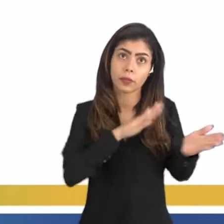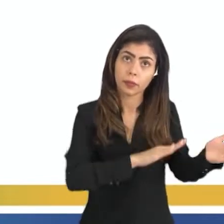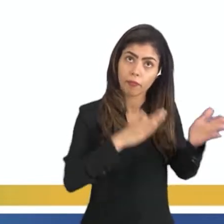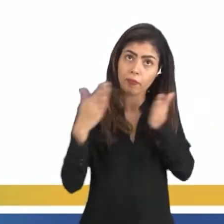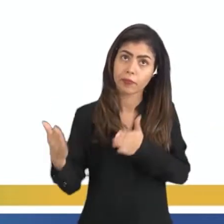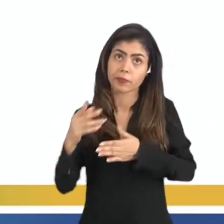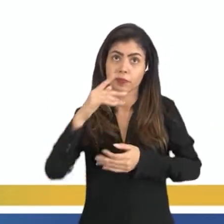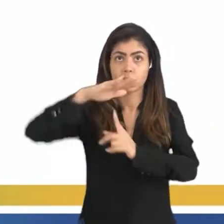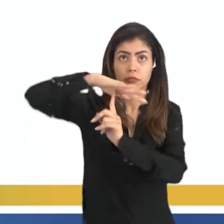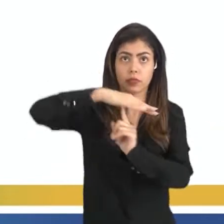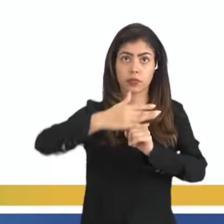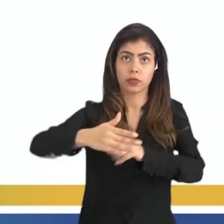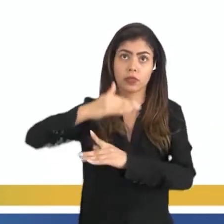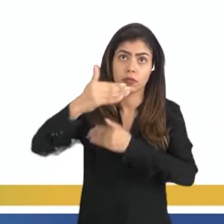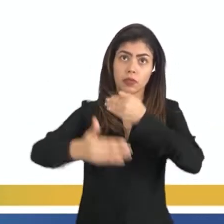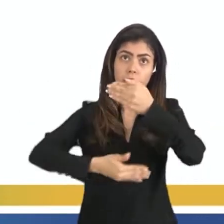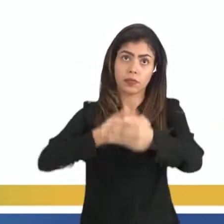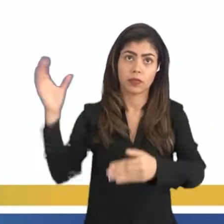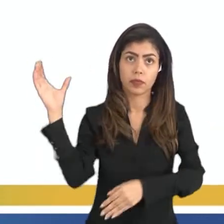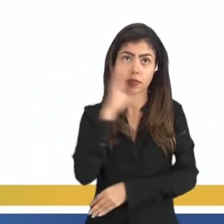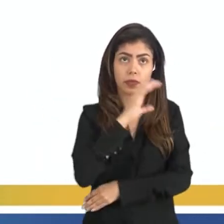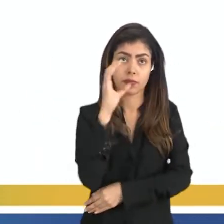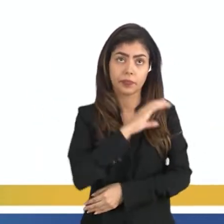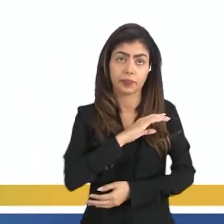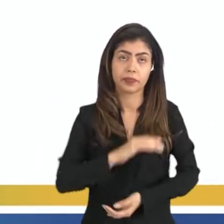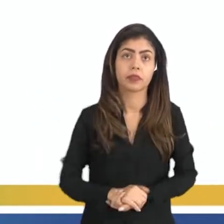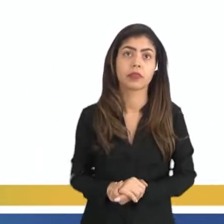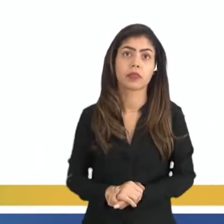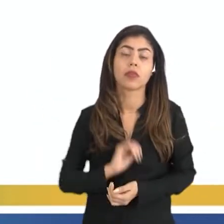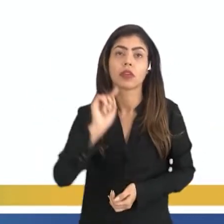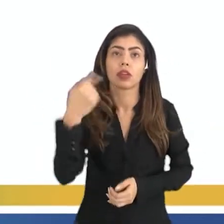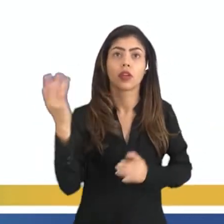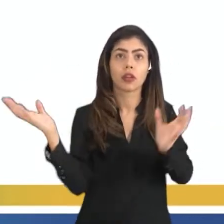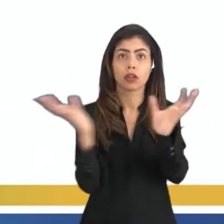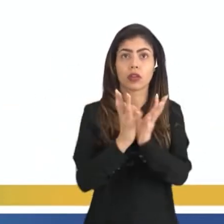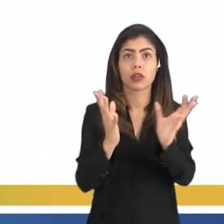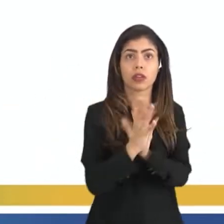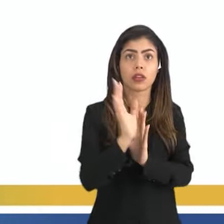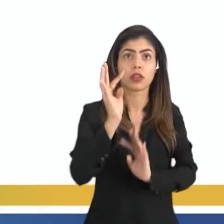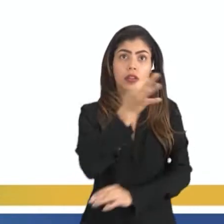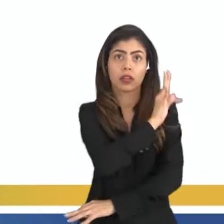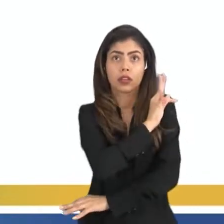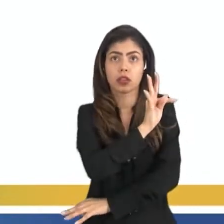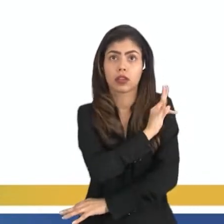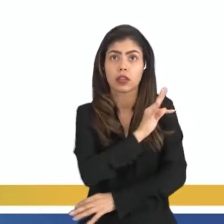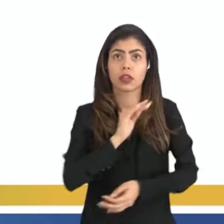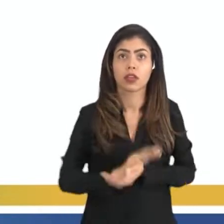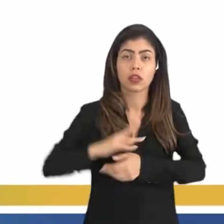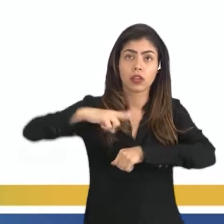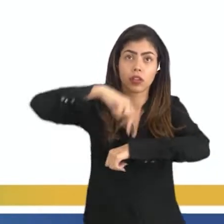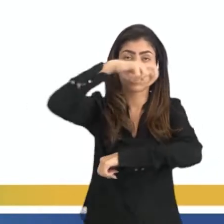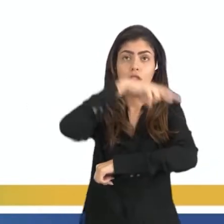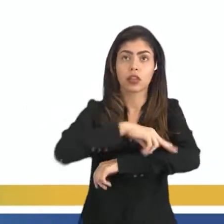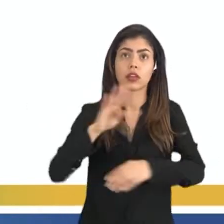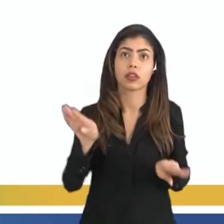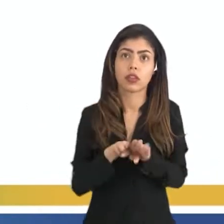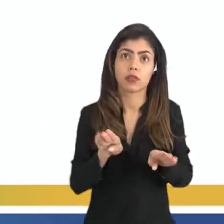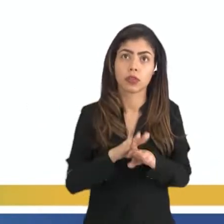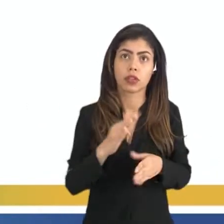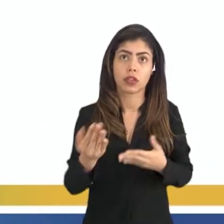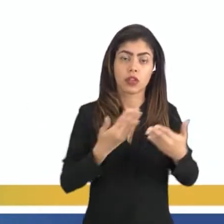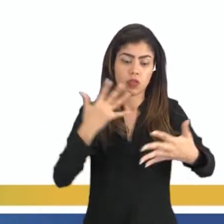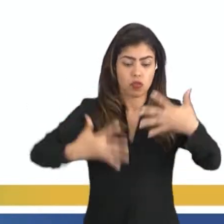daí, o paraquedismo se desenvolve rapidamente, seja quanto aos equipamentos, técnicas de salto e tipos